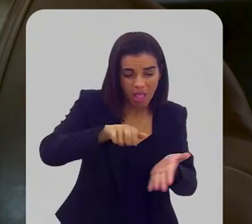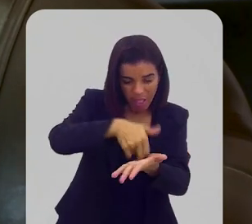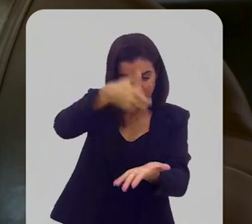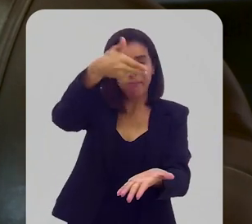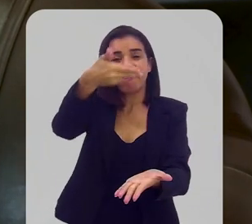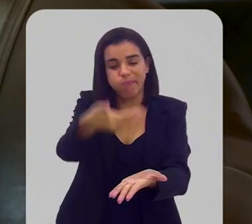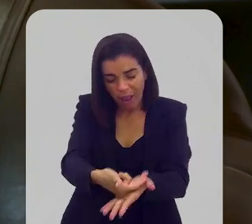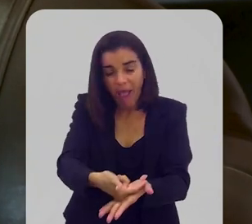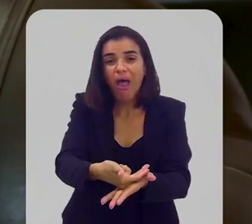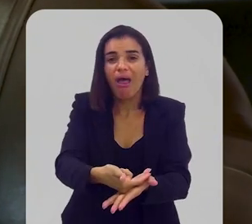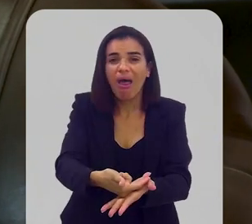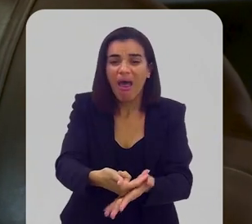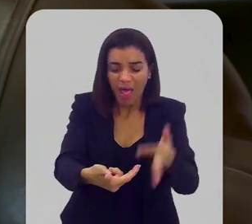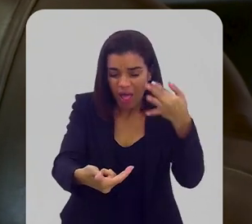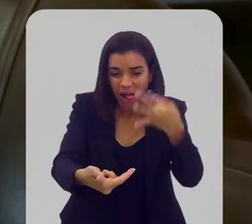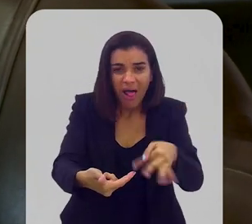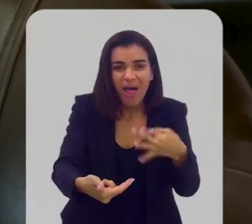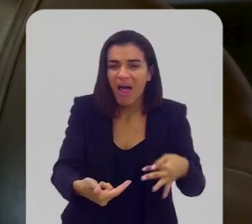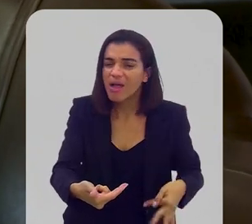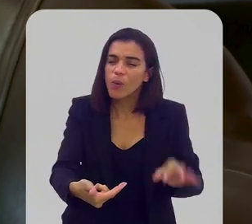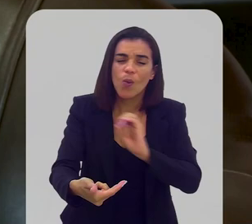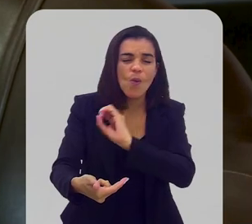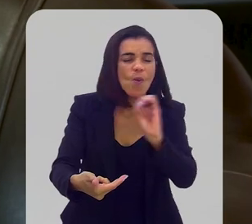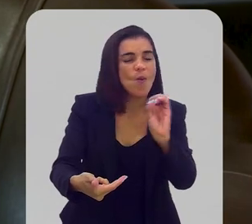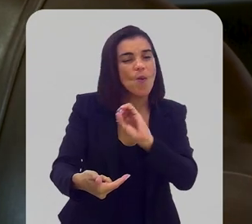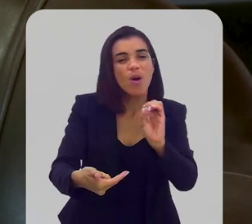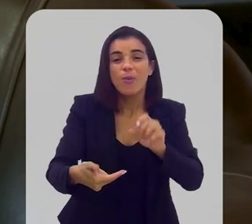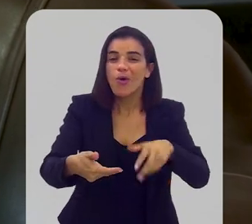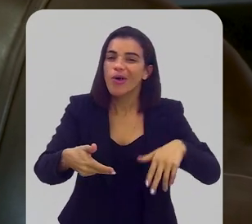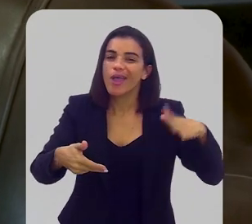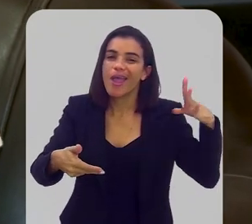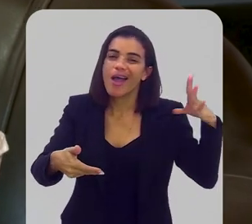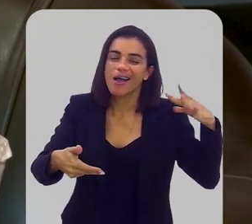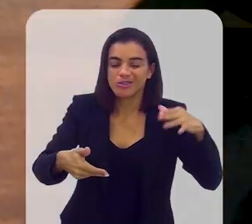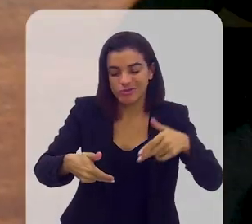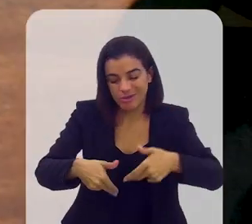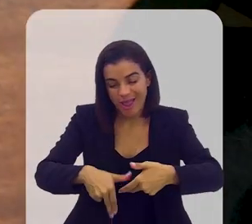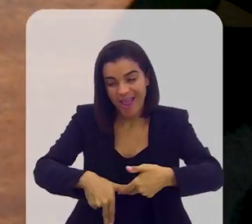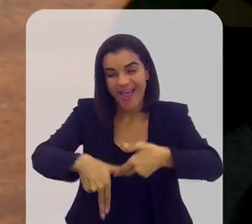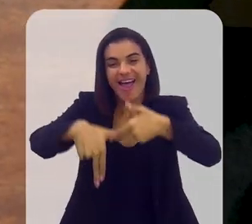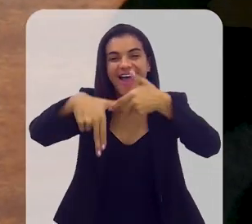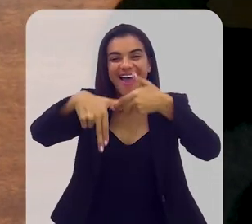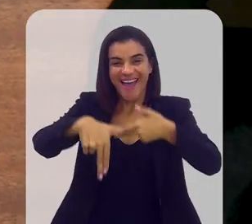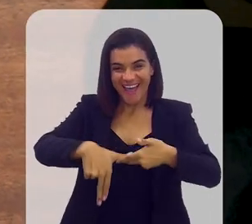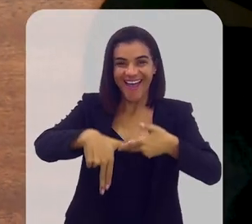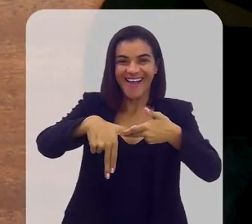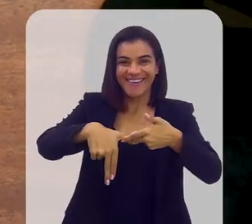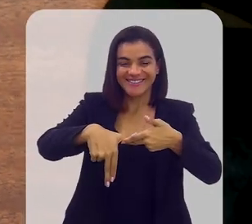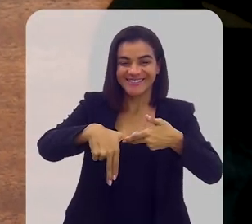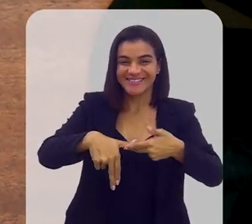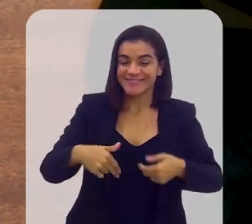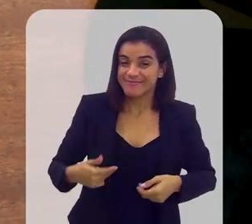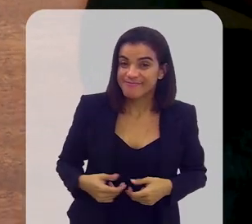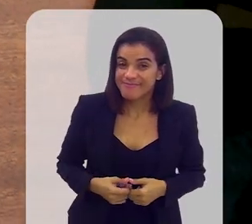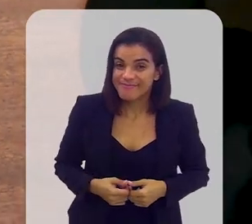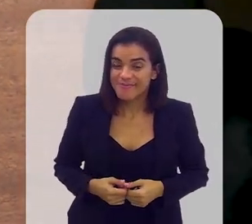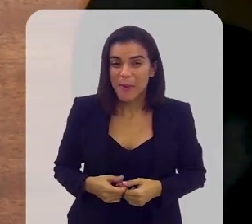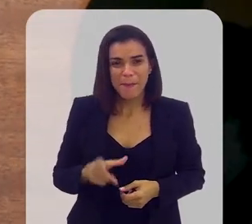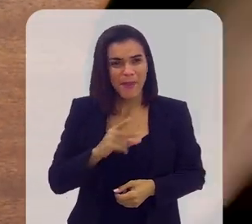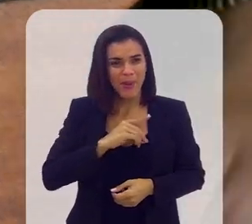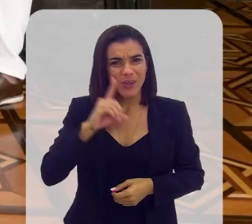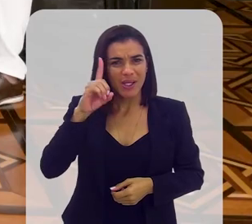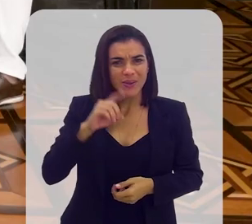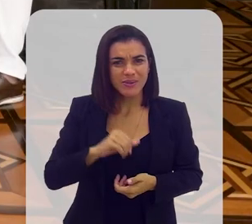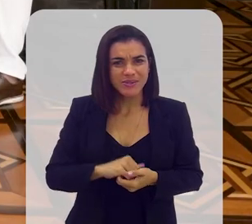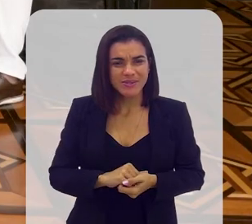Mesmo caindo não vou me machucar, porque seus anjos irão me amparar.